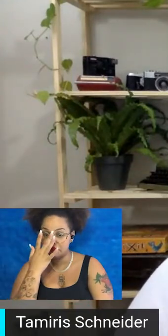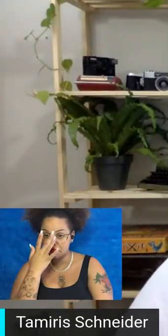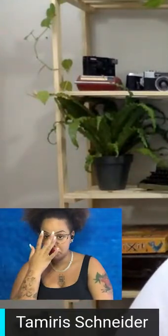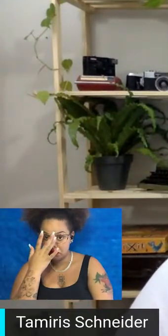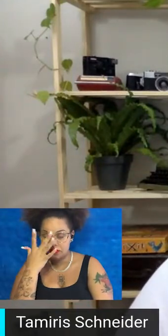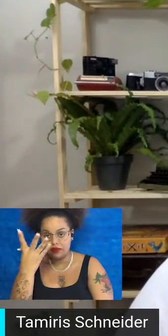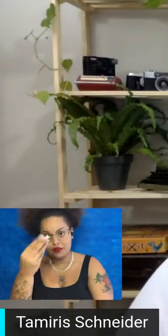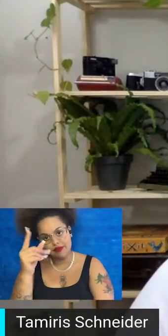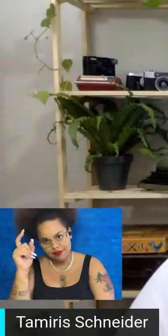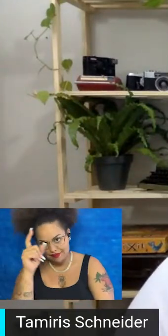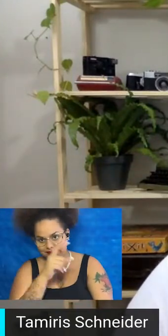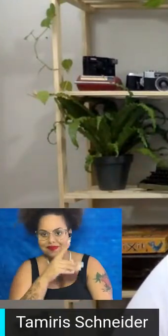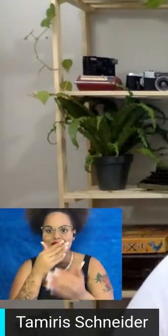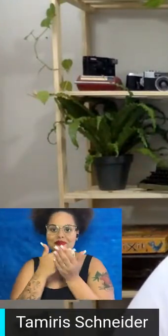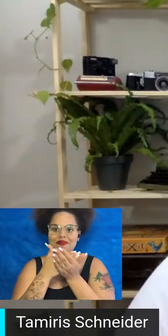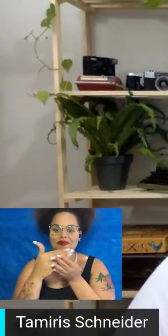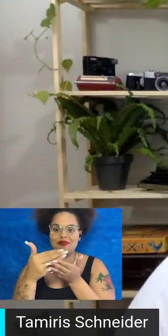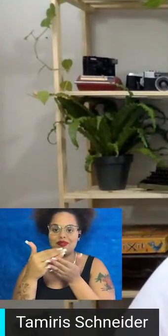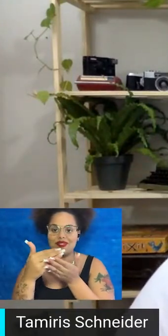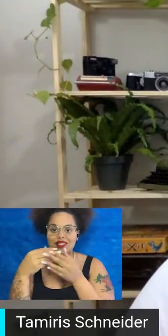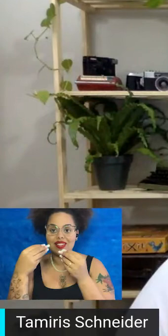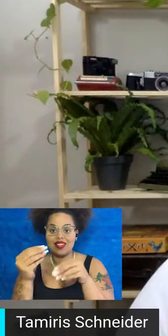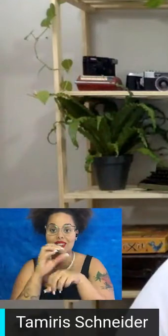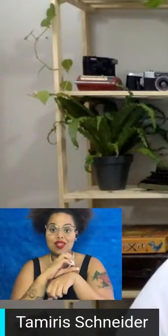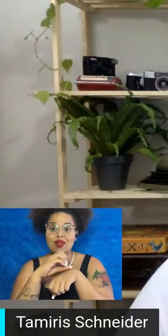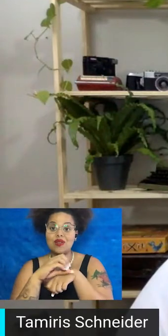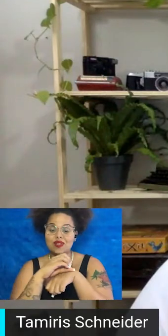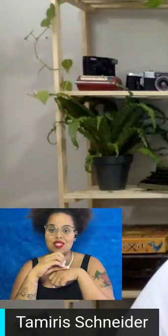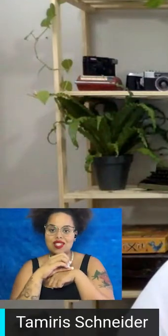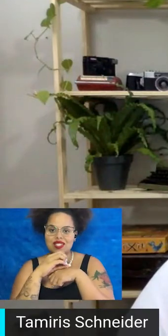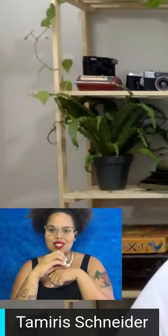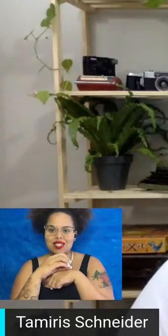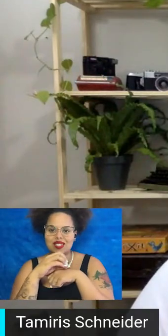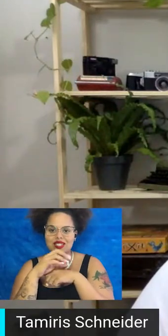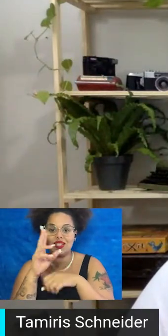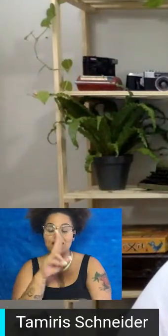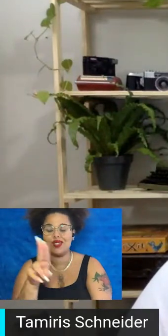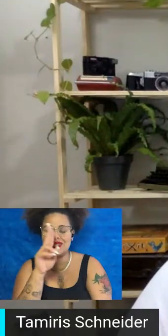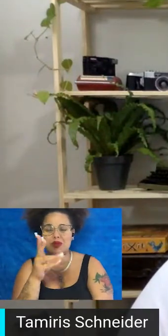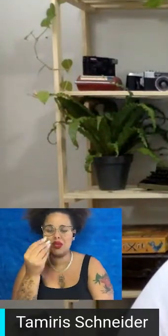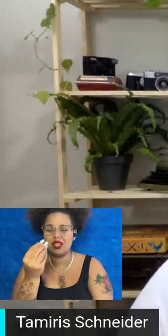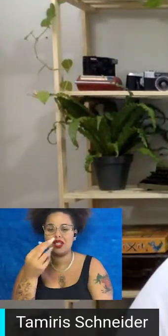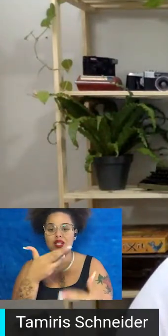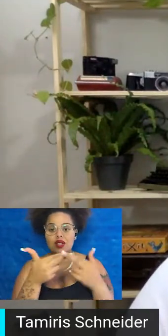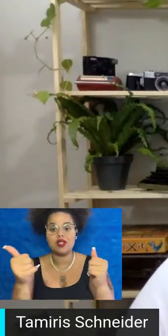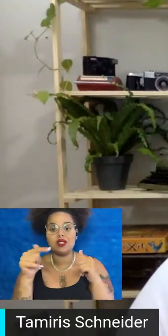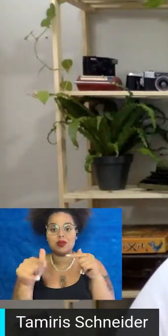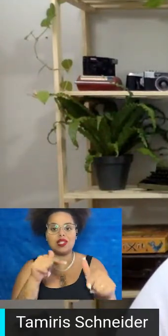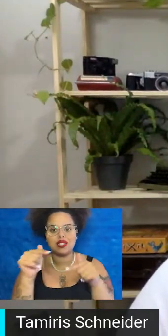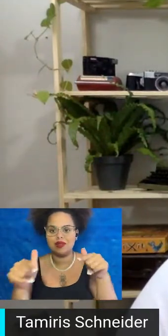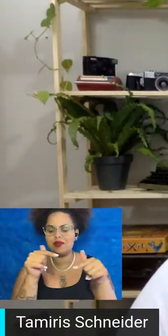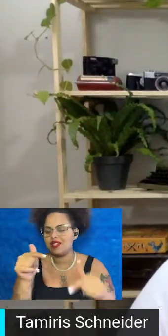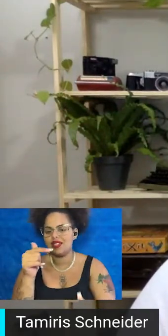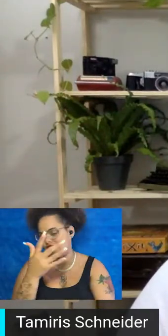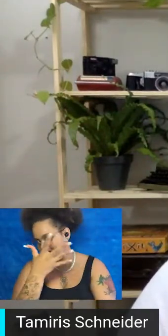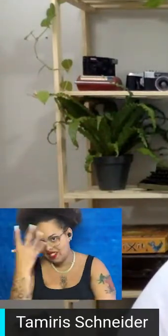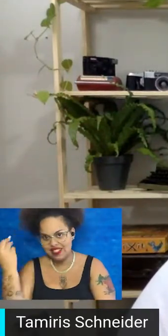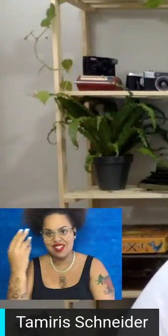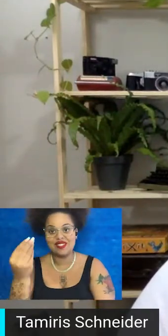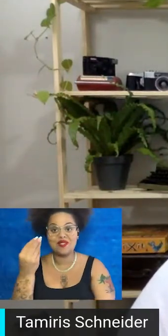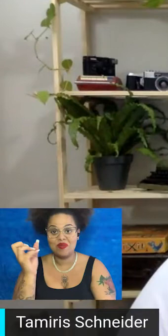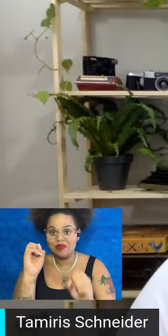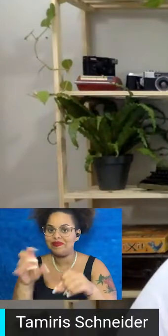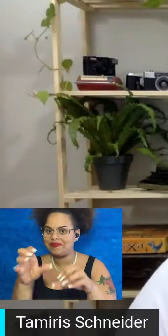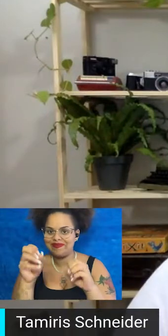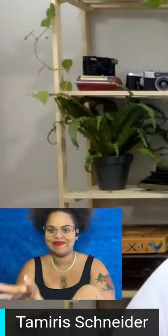é muito difícil começar a dar oficina. A gente consome tanta coisa para trabalho e a gente esquece como ensina,